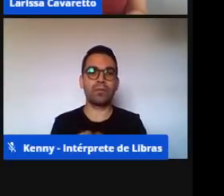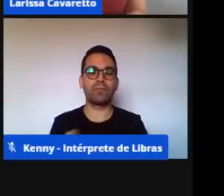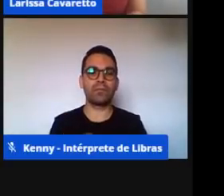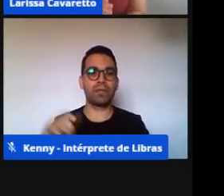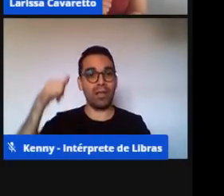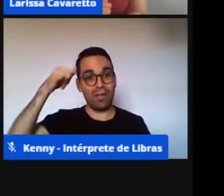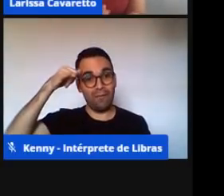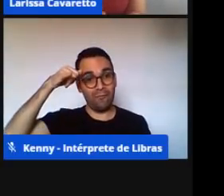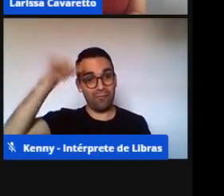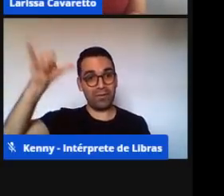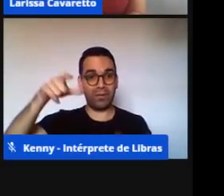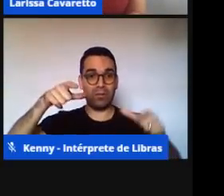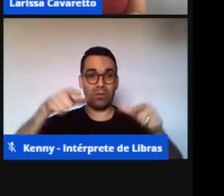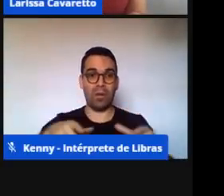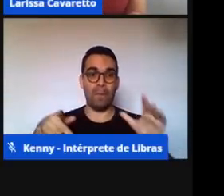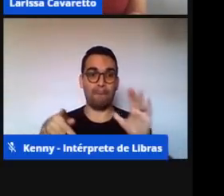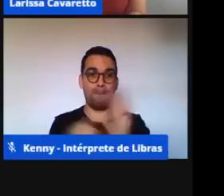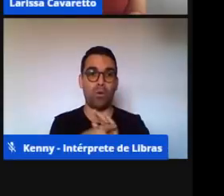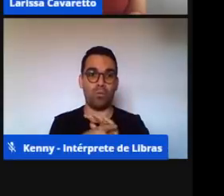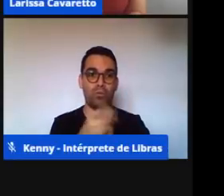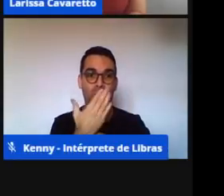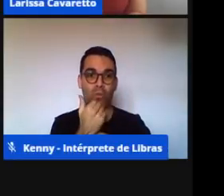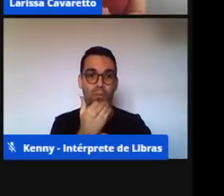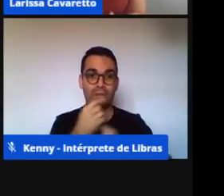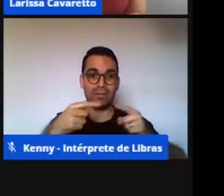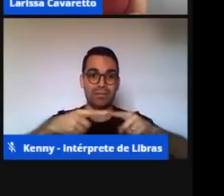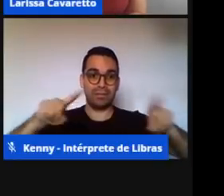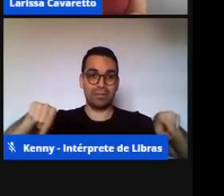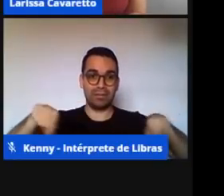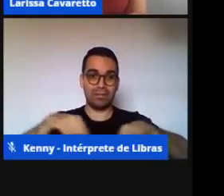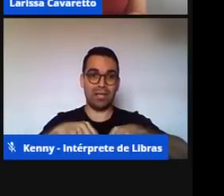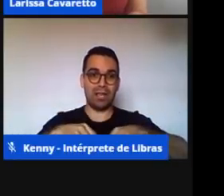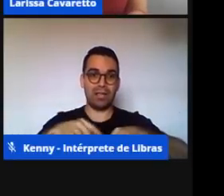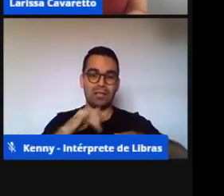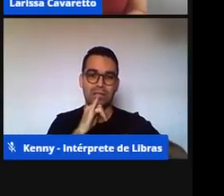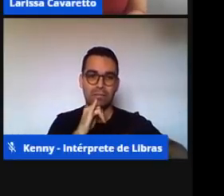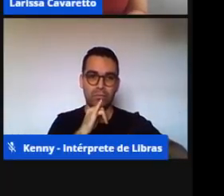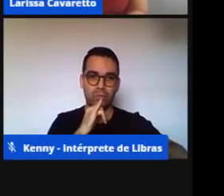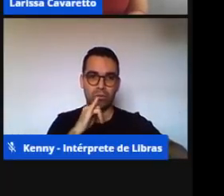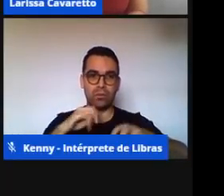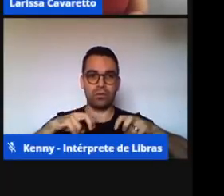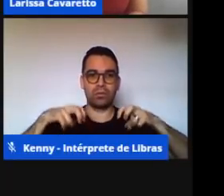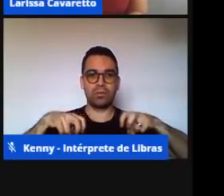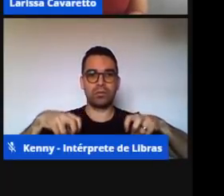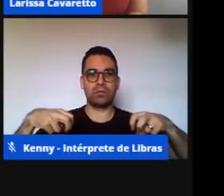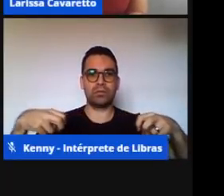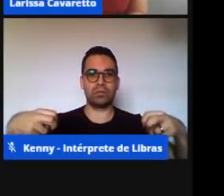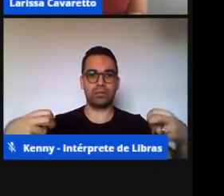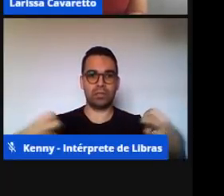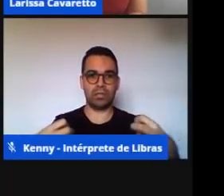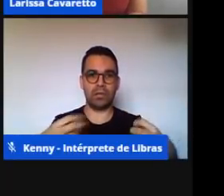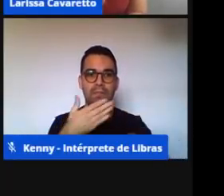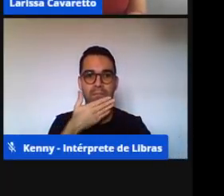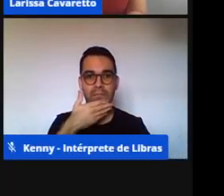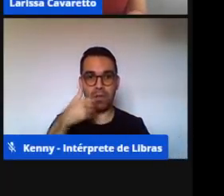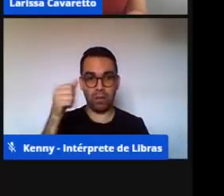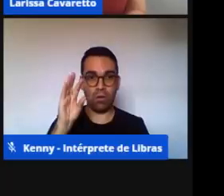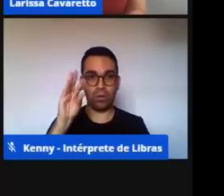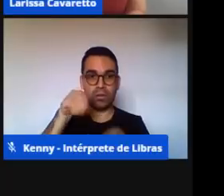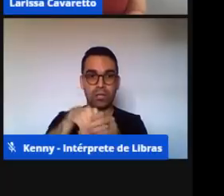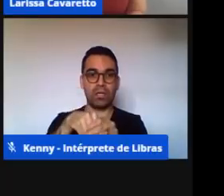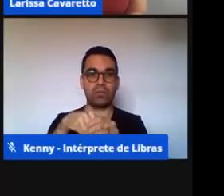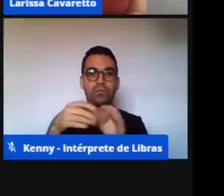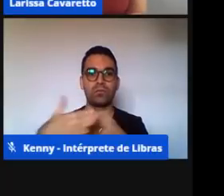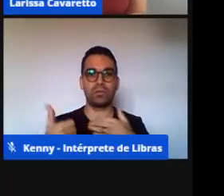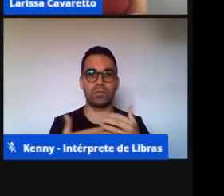os lanches, podem ser feitos dentro da sala de aula. O ideal é ser feito dentro da sala de aula. Se não tiver jeito, a escola quer muito usar o